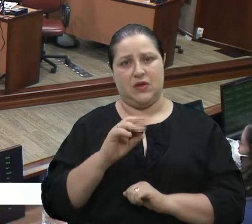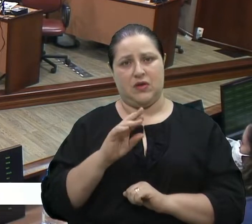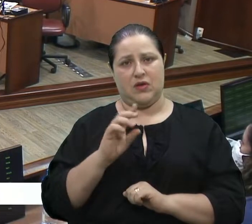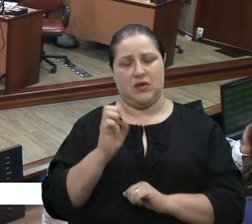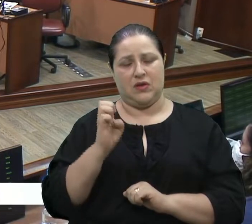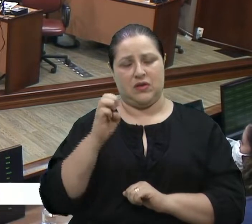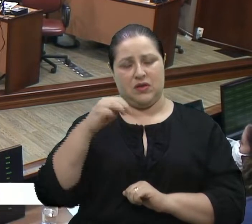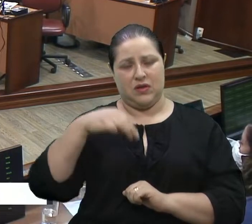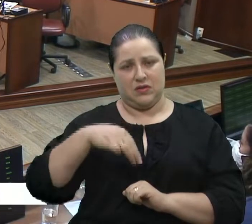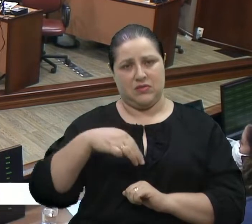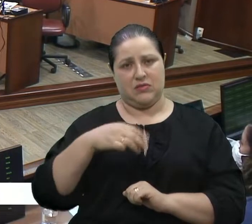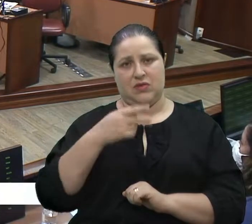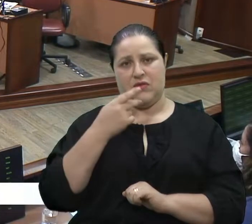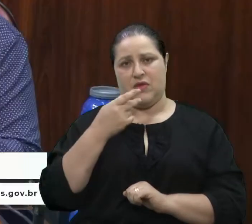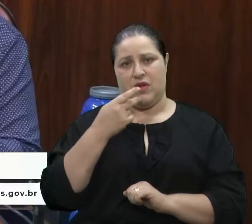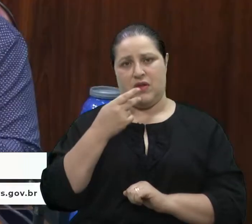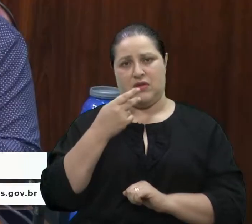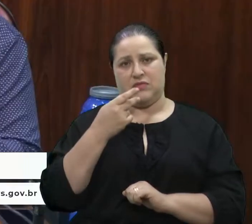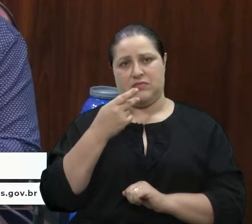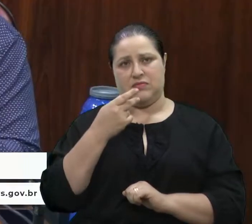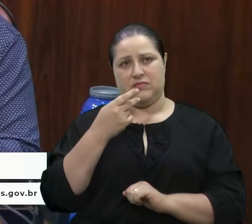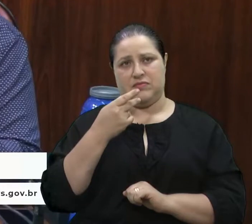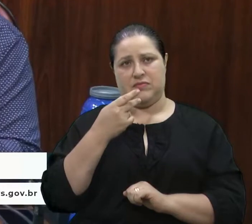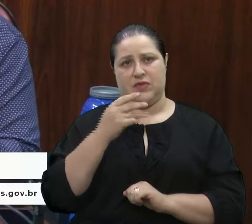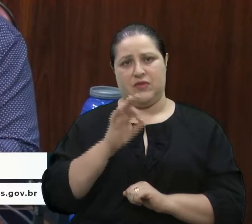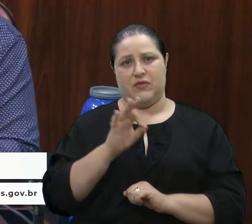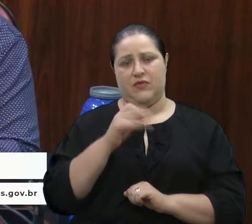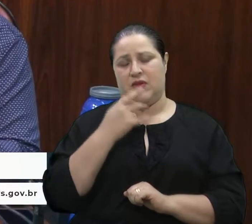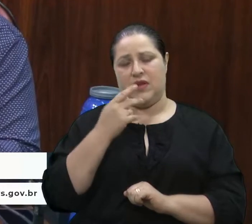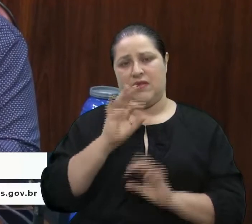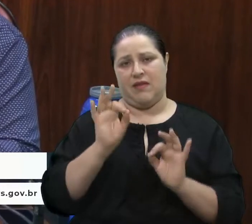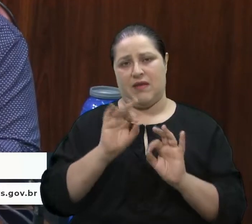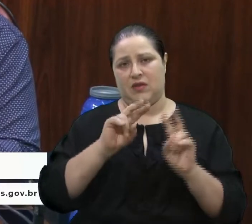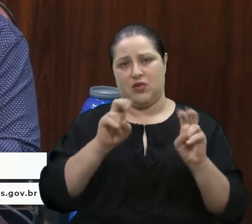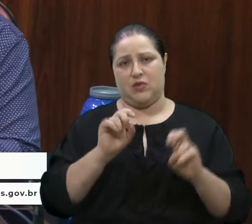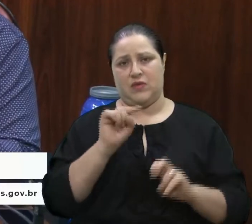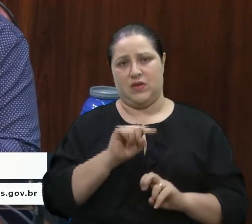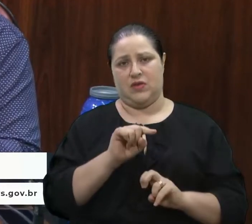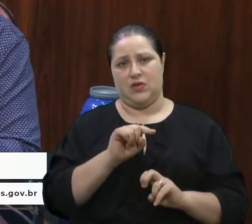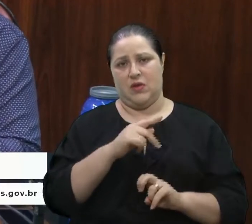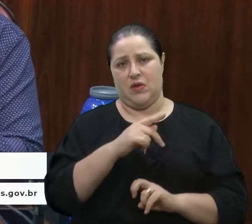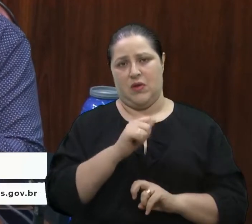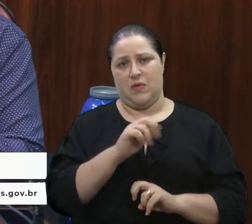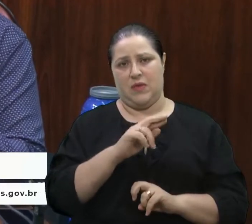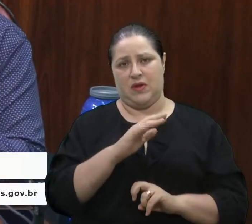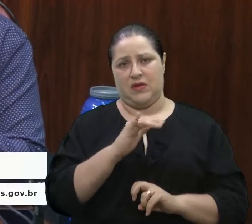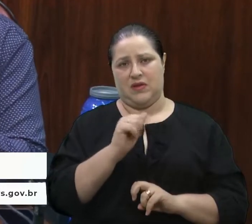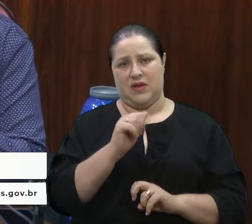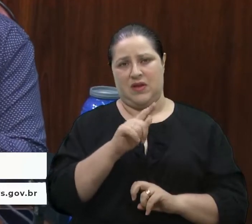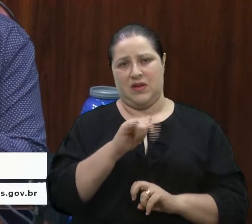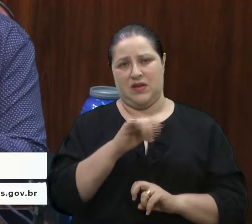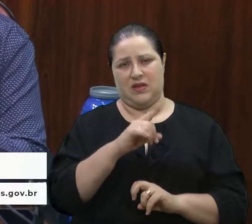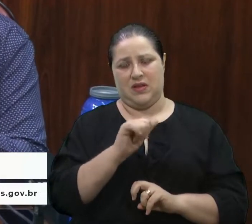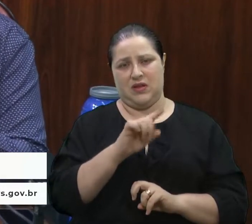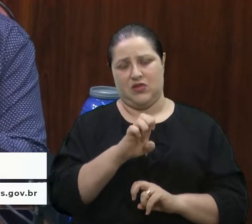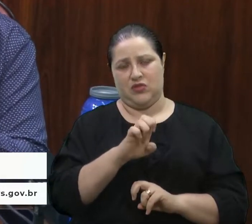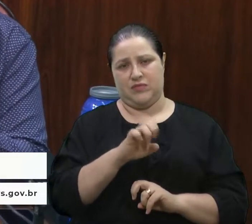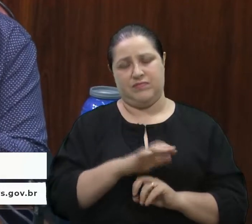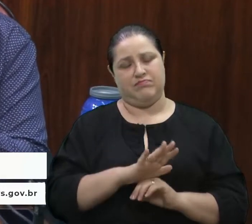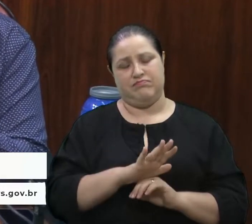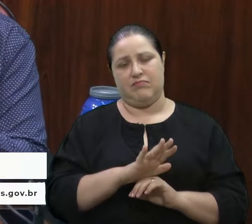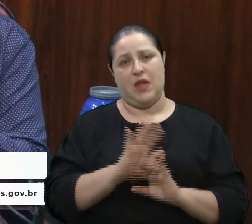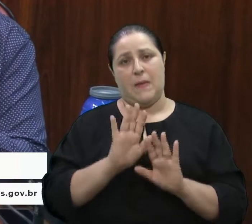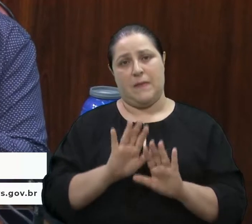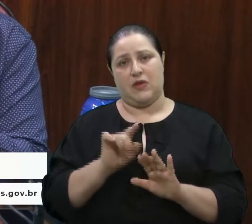Eu não imputei crime nenhum, falei parcialidade, nem falei desse caso. Mas, sobre essa questão, o vereador tem atribuído, de forma recorrente, ao